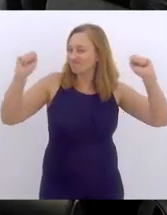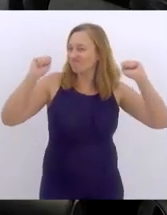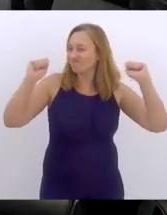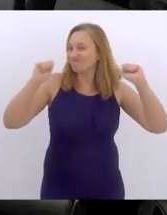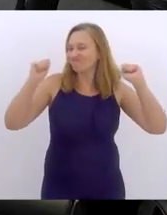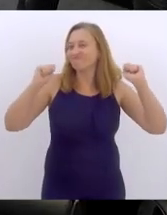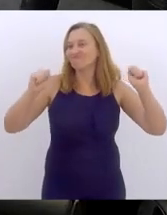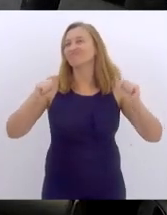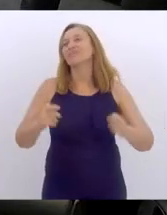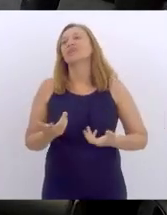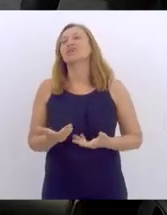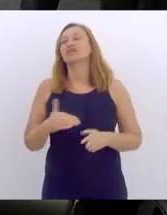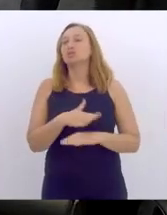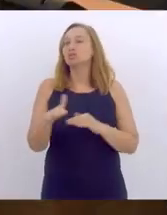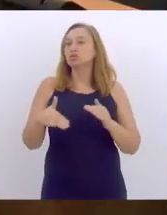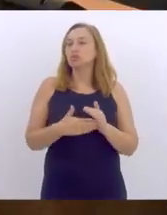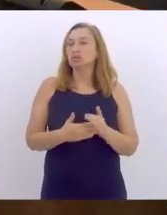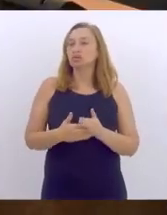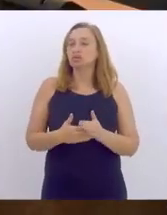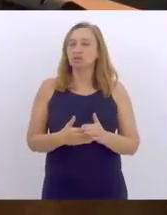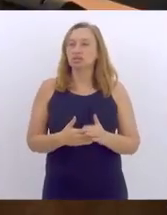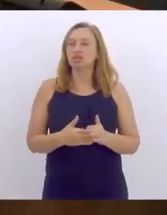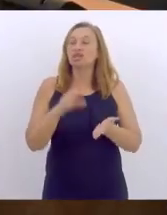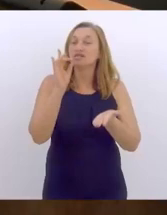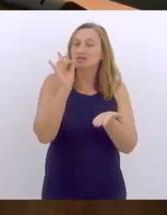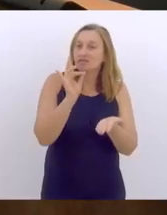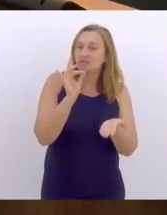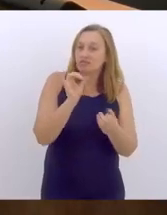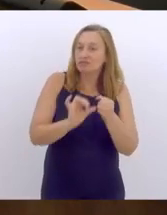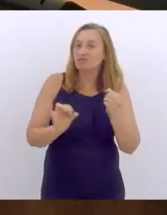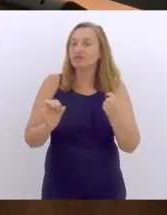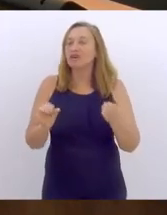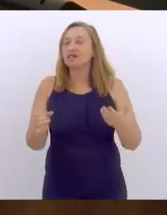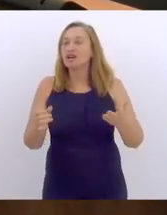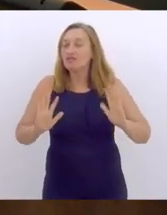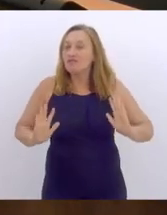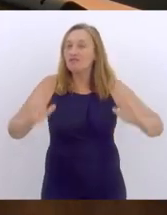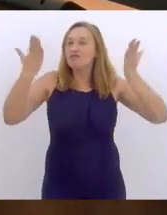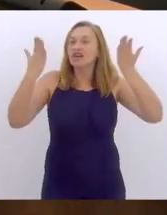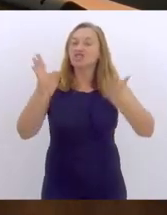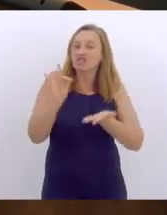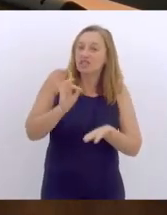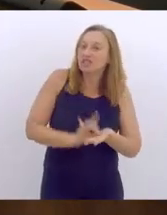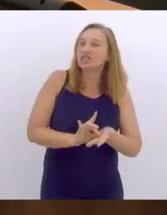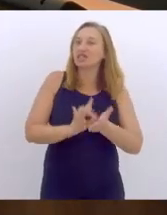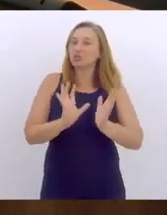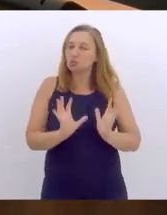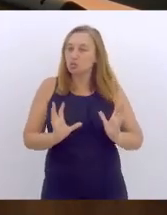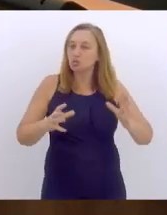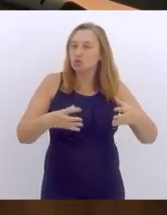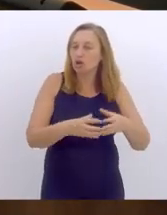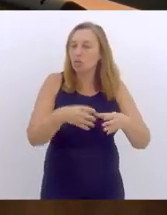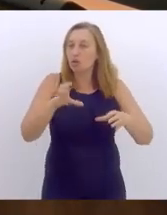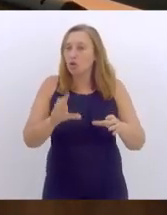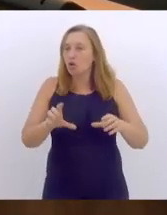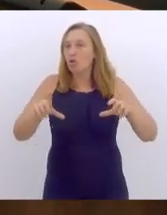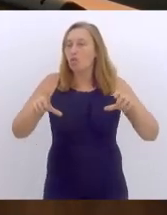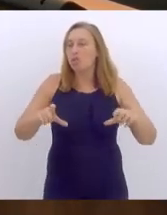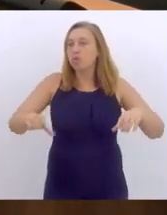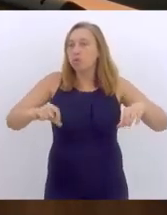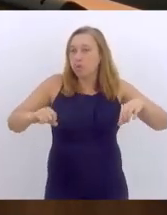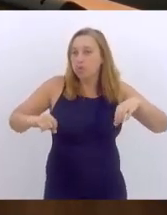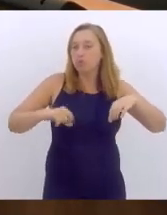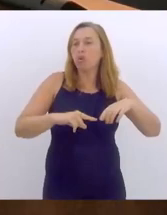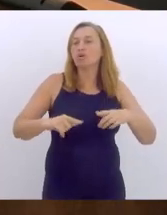organizadas, aqueles e aquelas que fazem a verdadeira festa nos campos e nos estádios de futebol, e